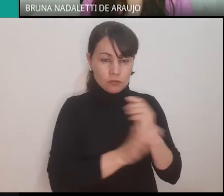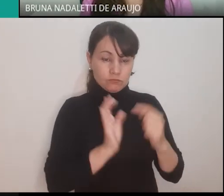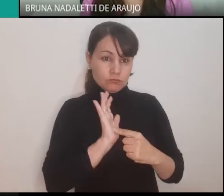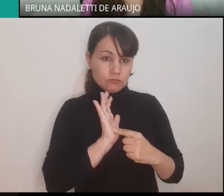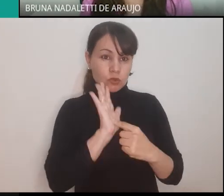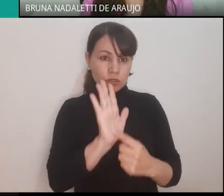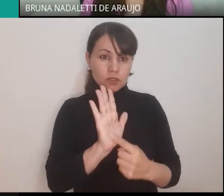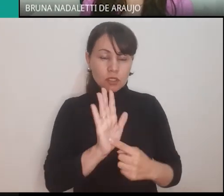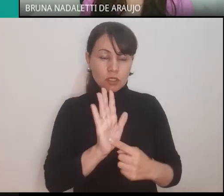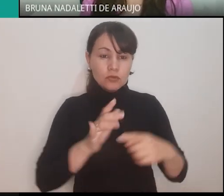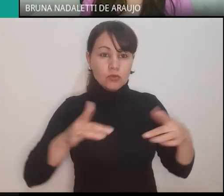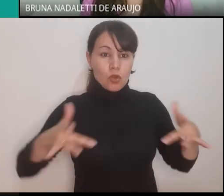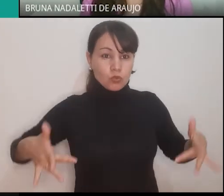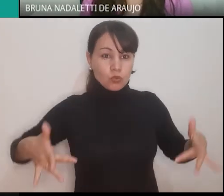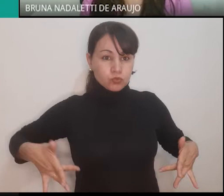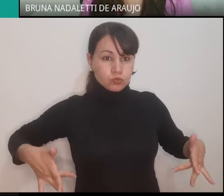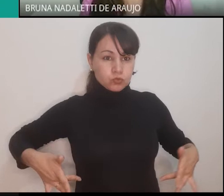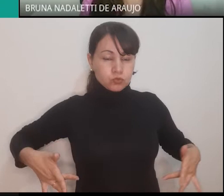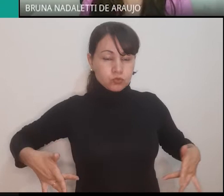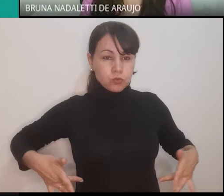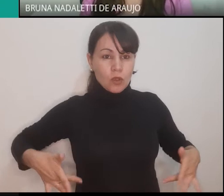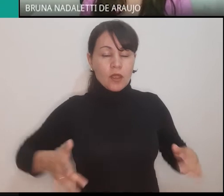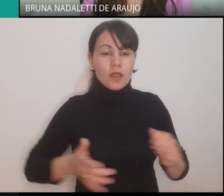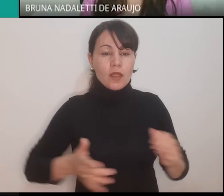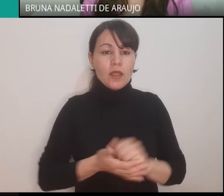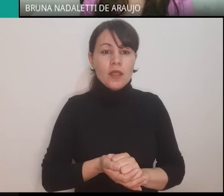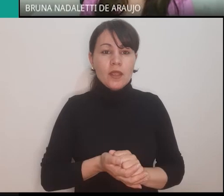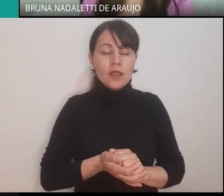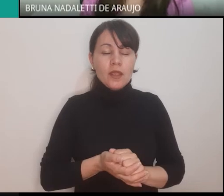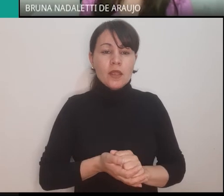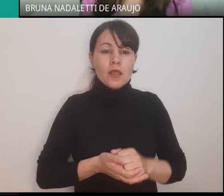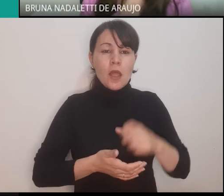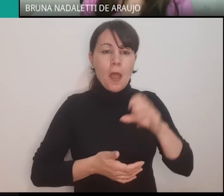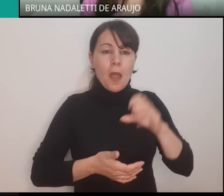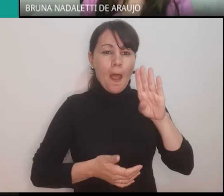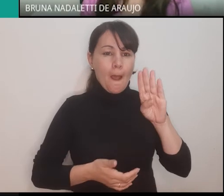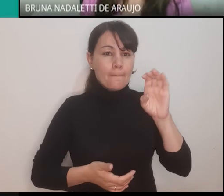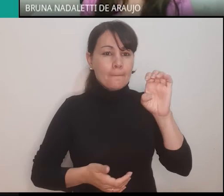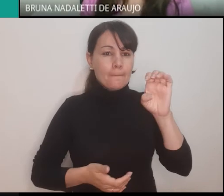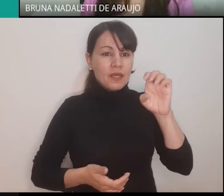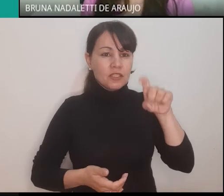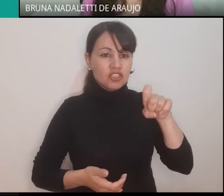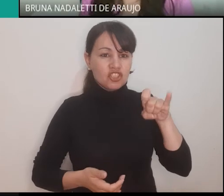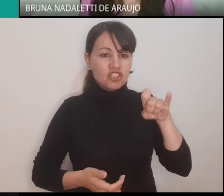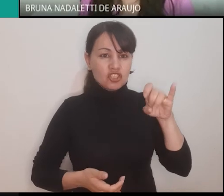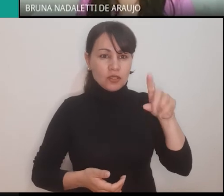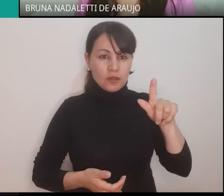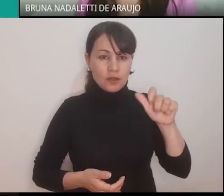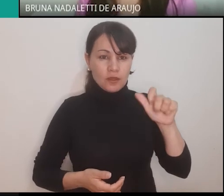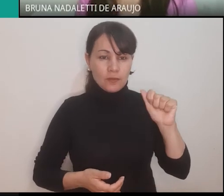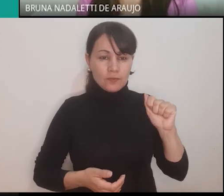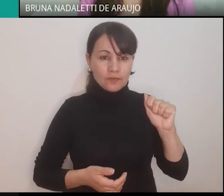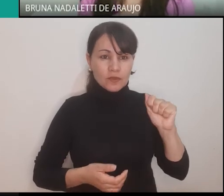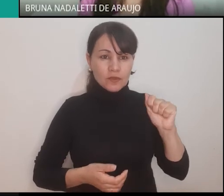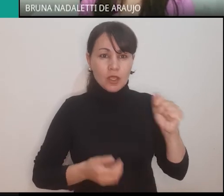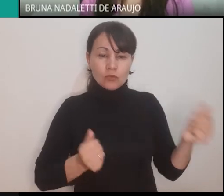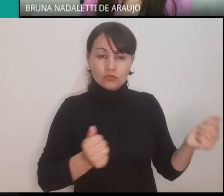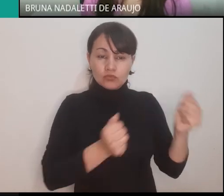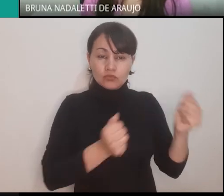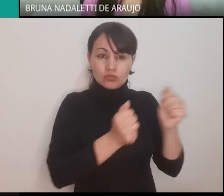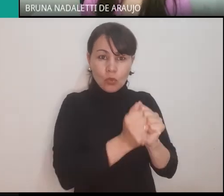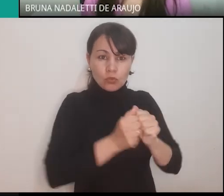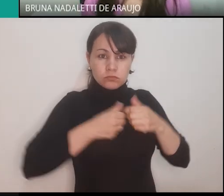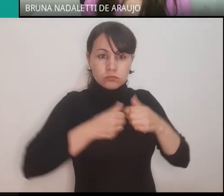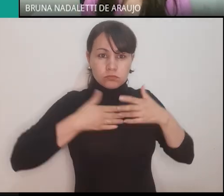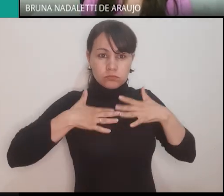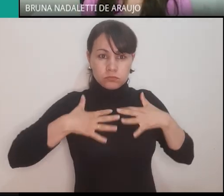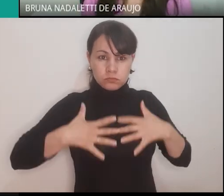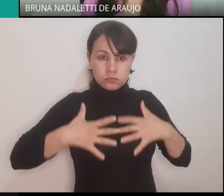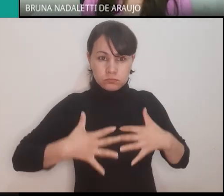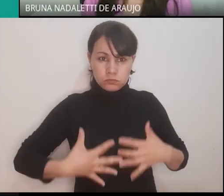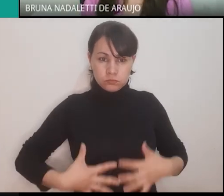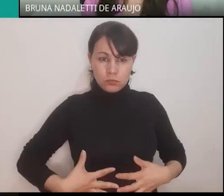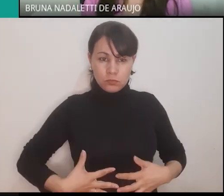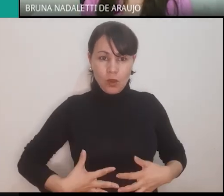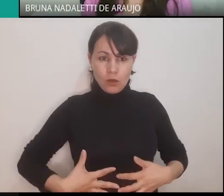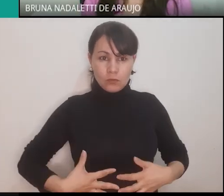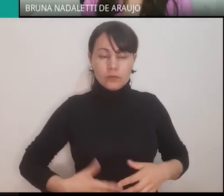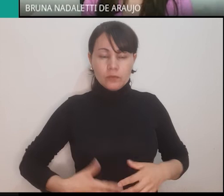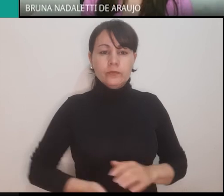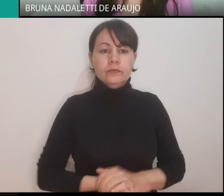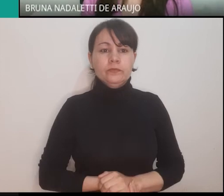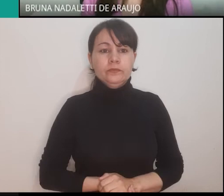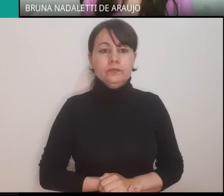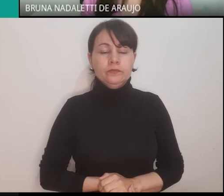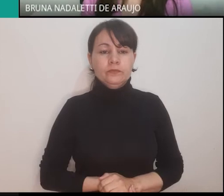os rins, os ureteres, a bexiga e a uretra, constituintes, então, do nosso sistema